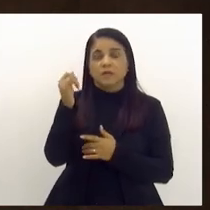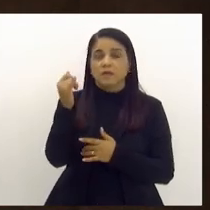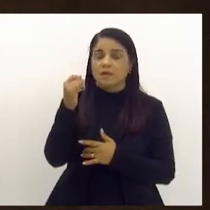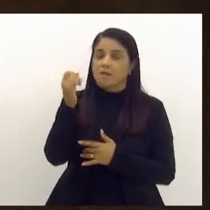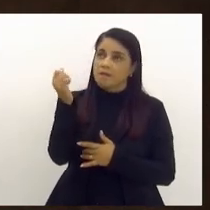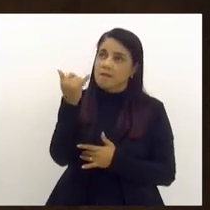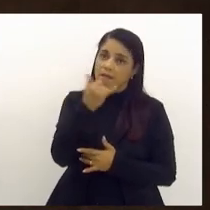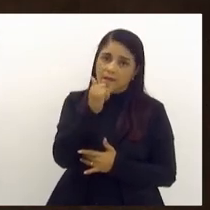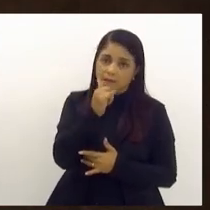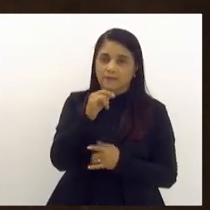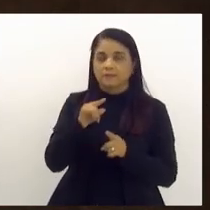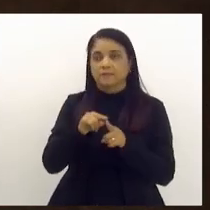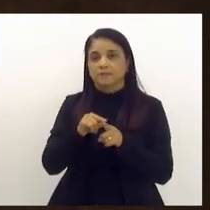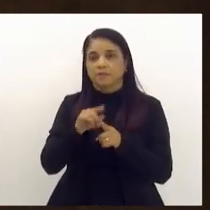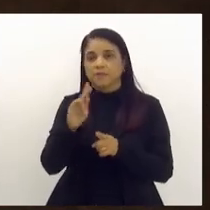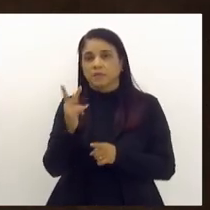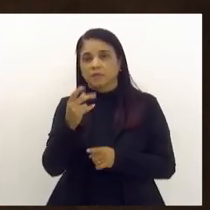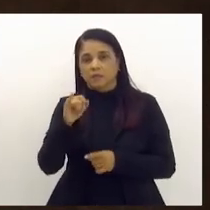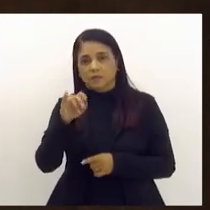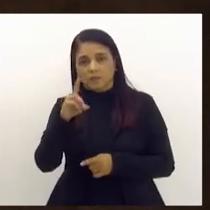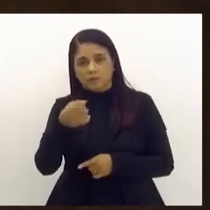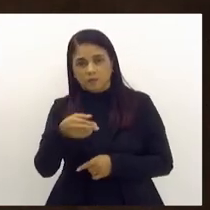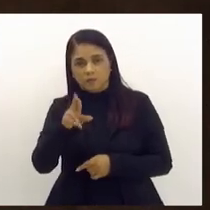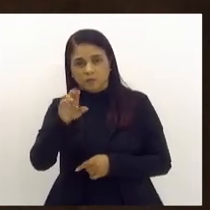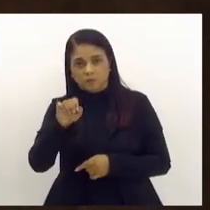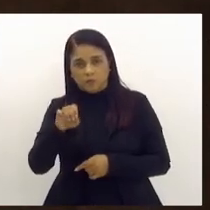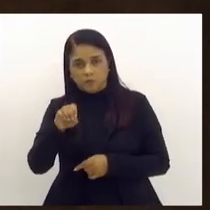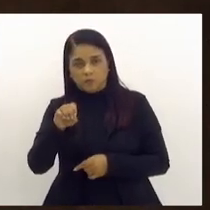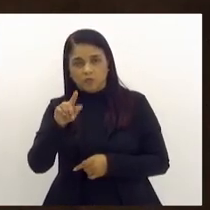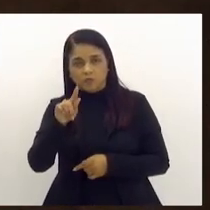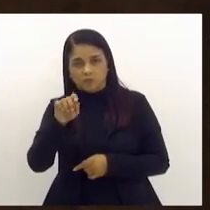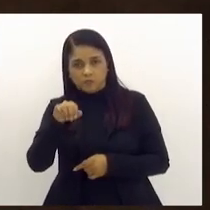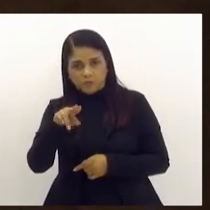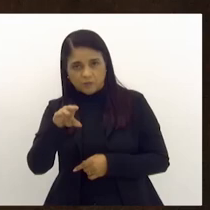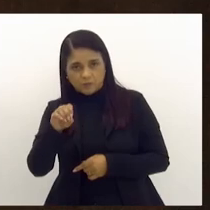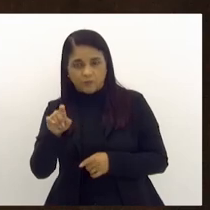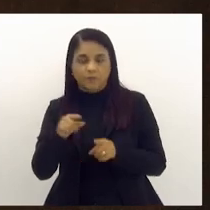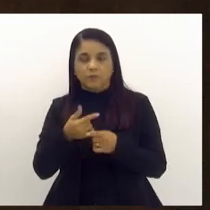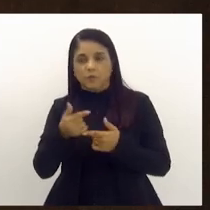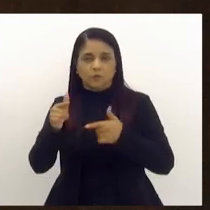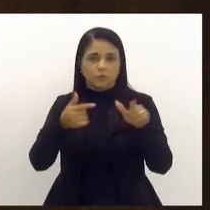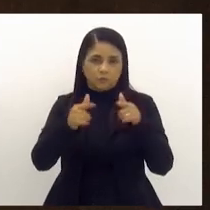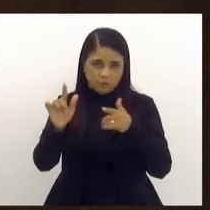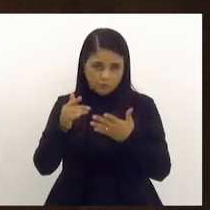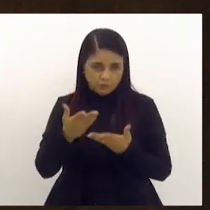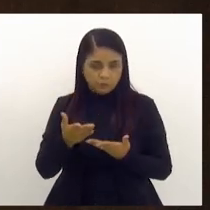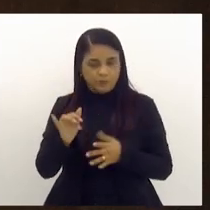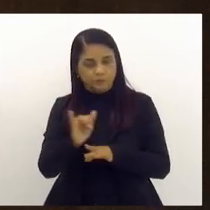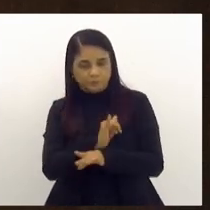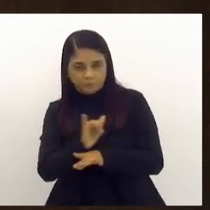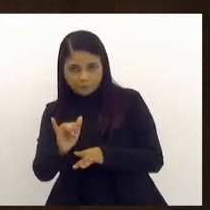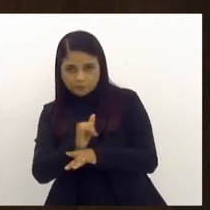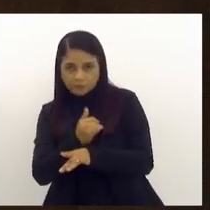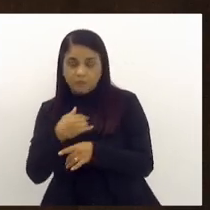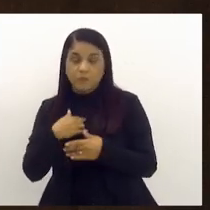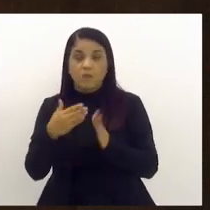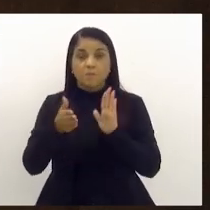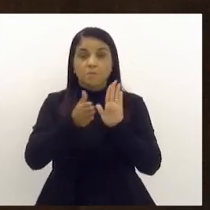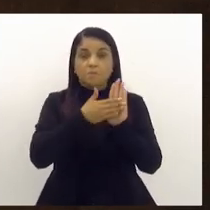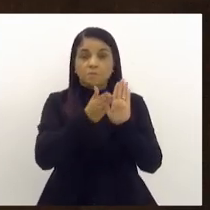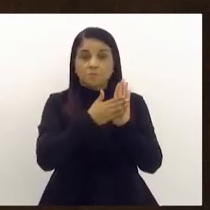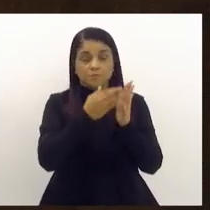elétrica, hidrogênio, entre outras possibilidades. Então, a redação